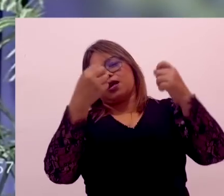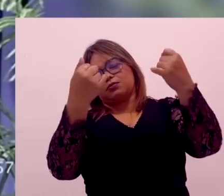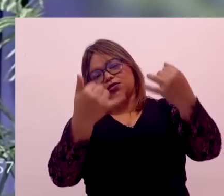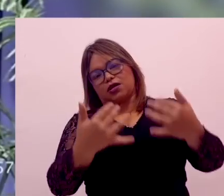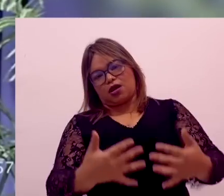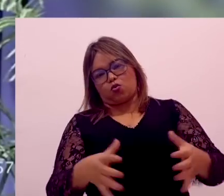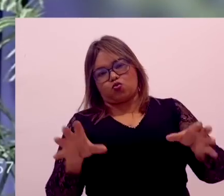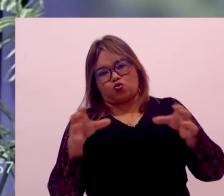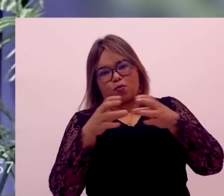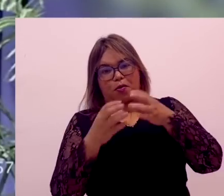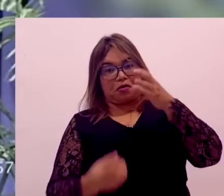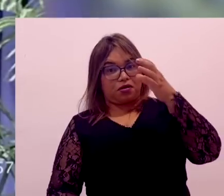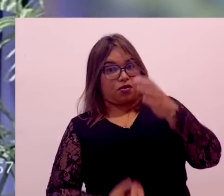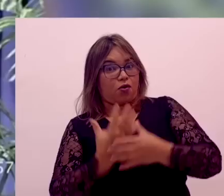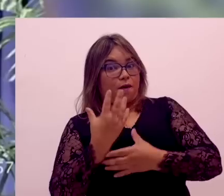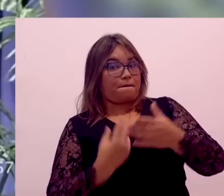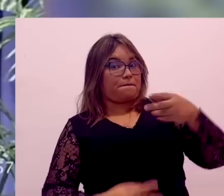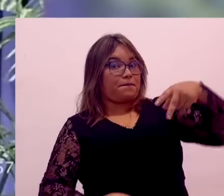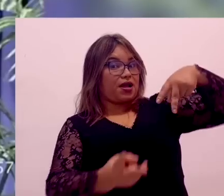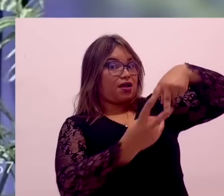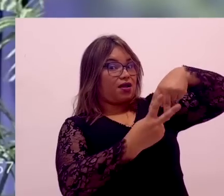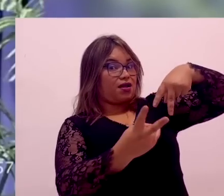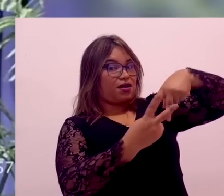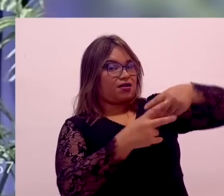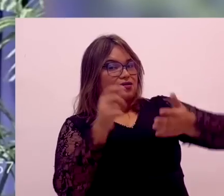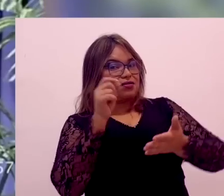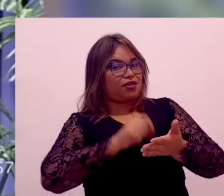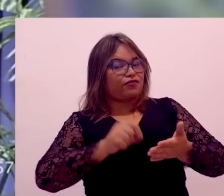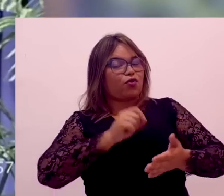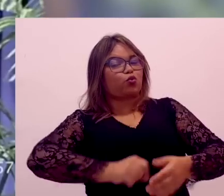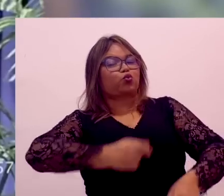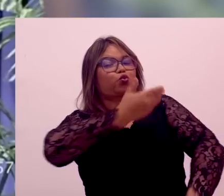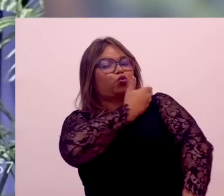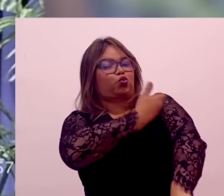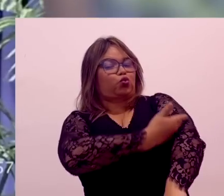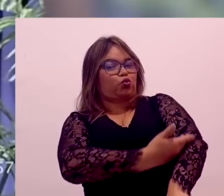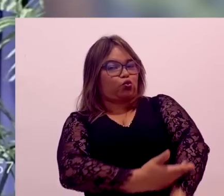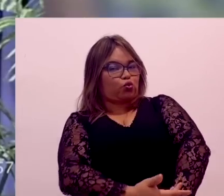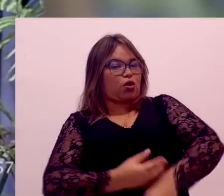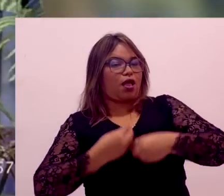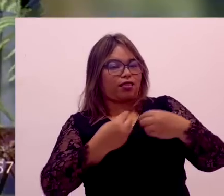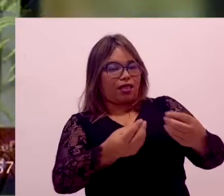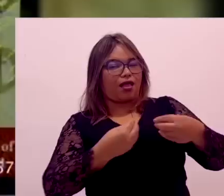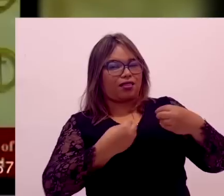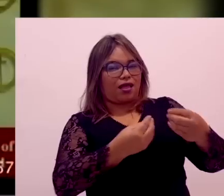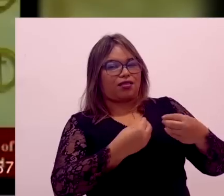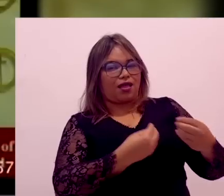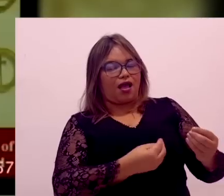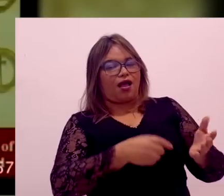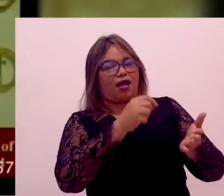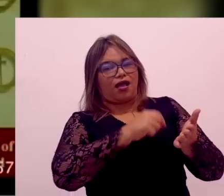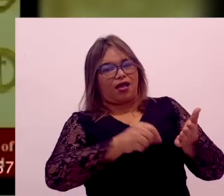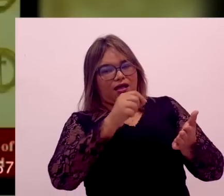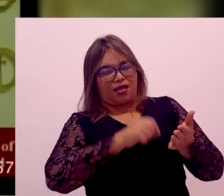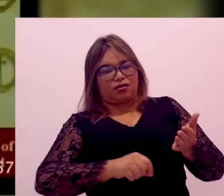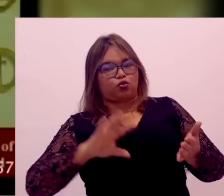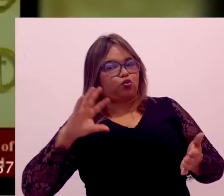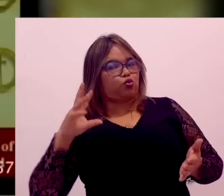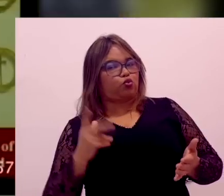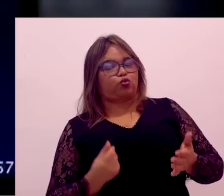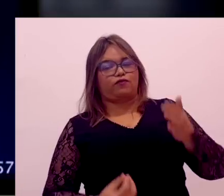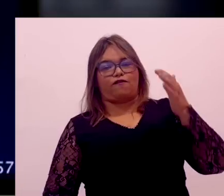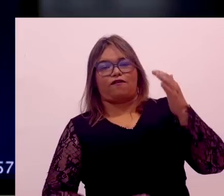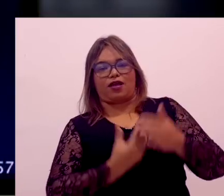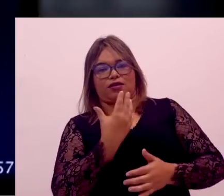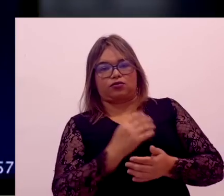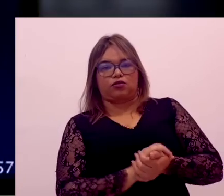rituais e lhes deu as citações. Tudo o que foi feito. Vocês podem olhar isso na palestra anterior. E é por isso que